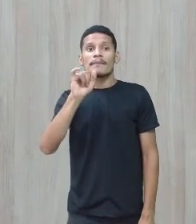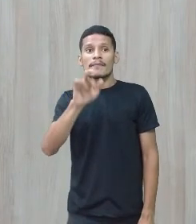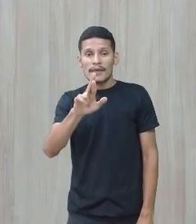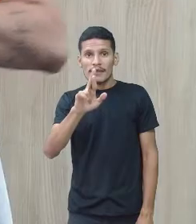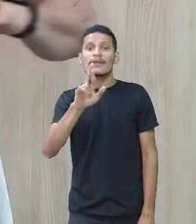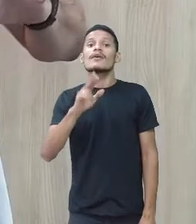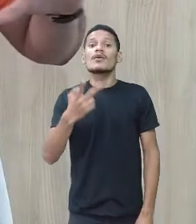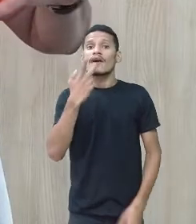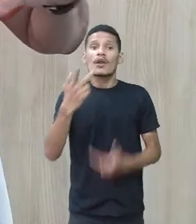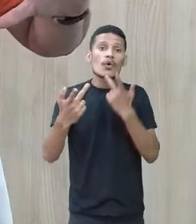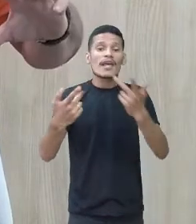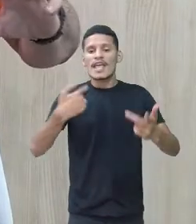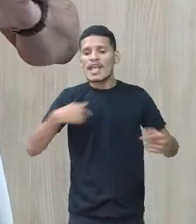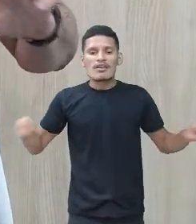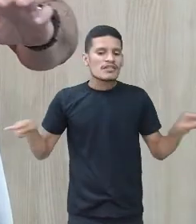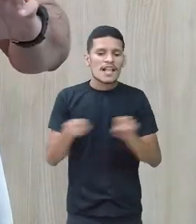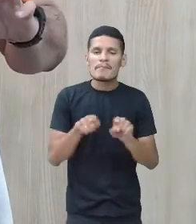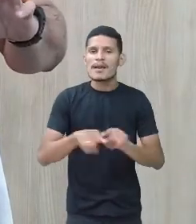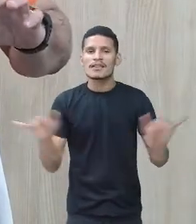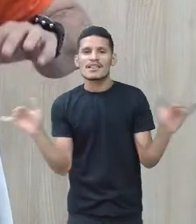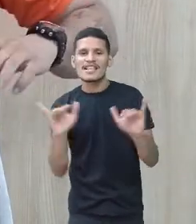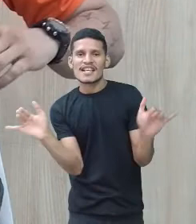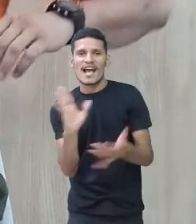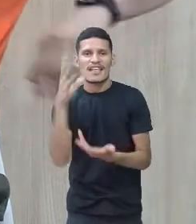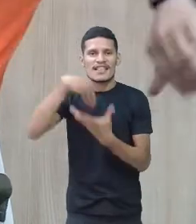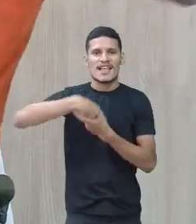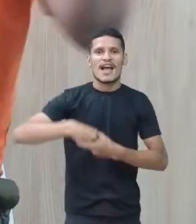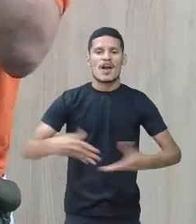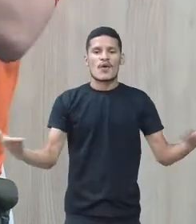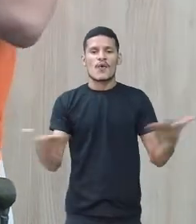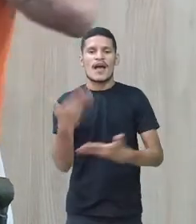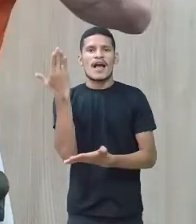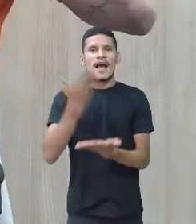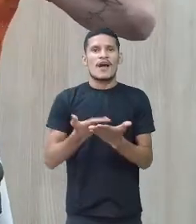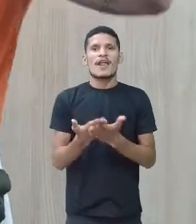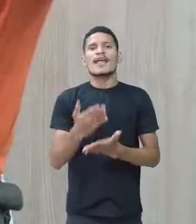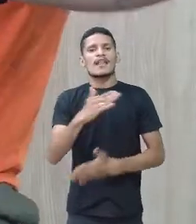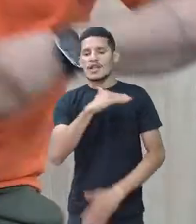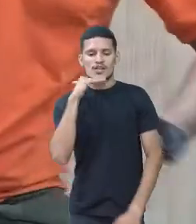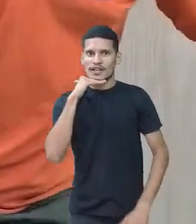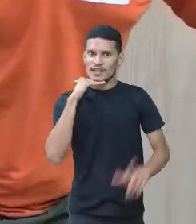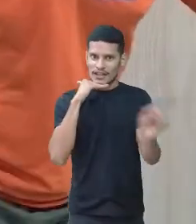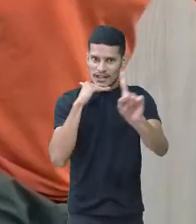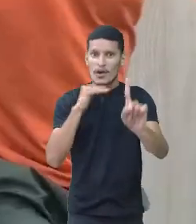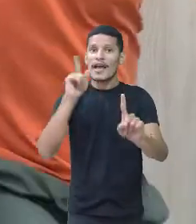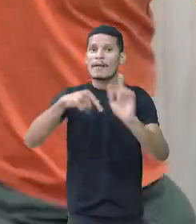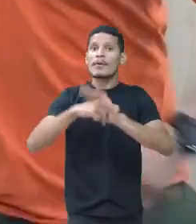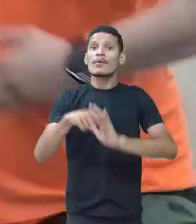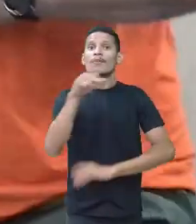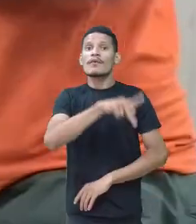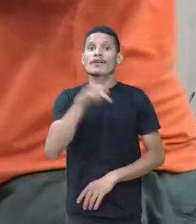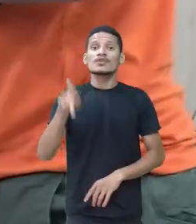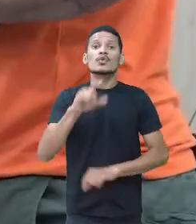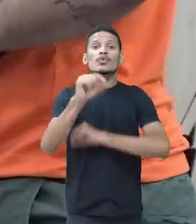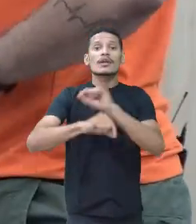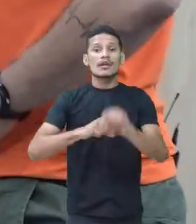de dizer aqui, eu também tô ligado na aula. Ele não é o rostinho lindo, o Alami é o